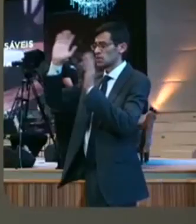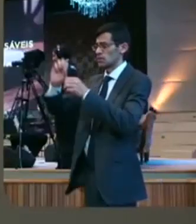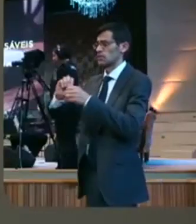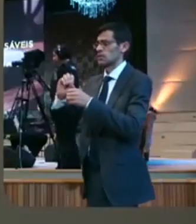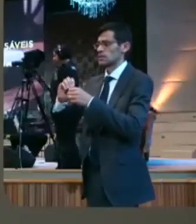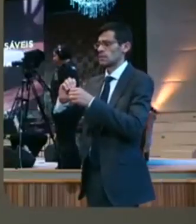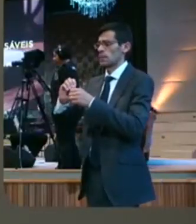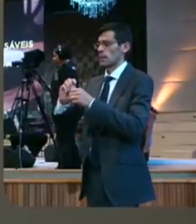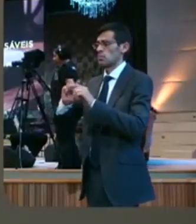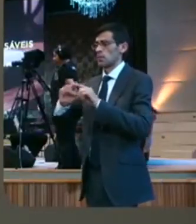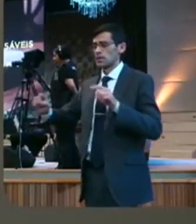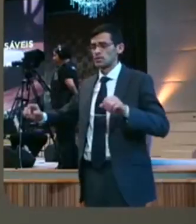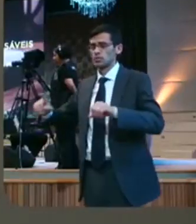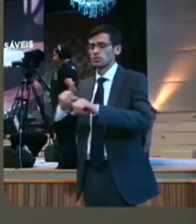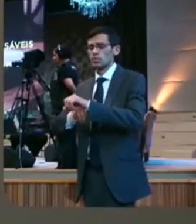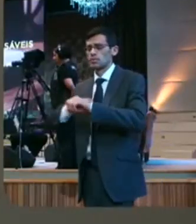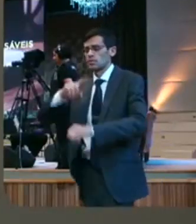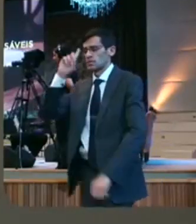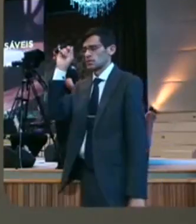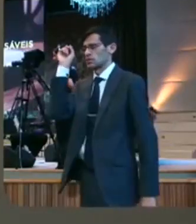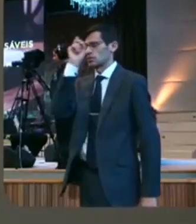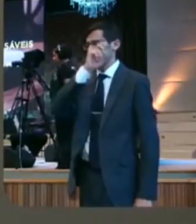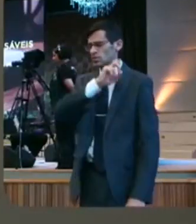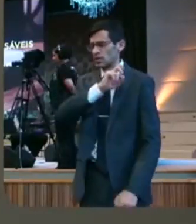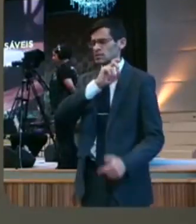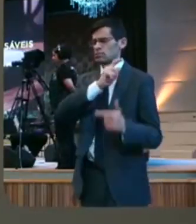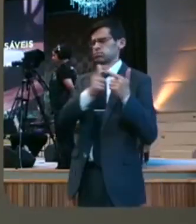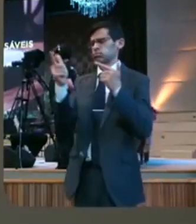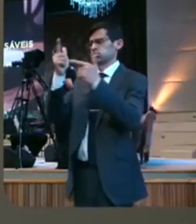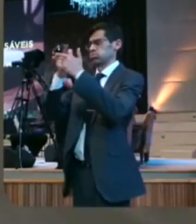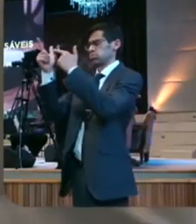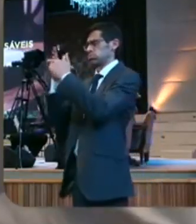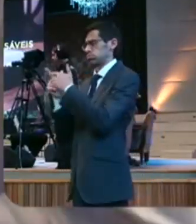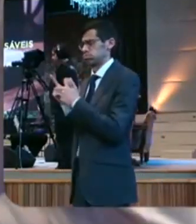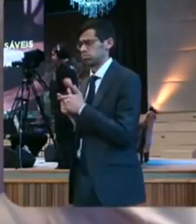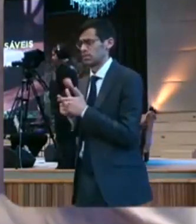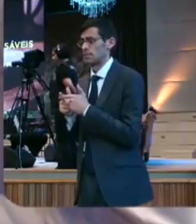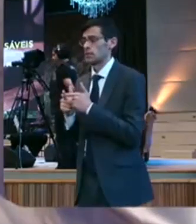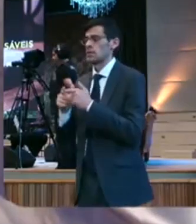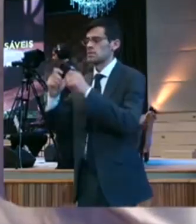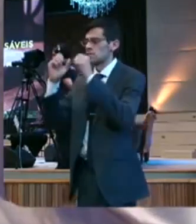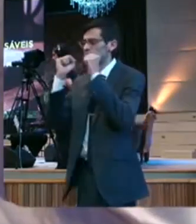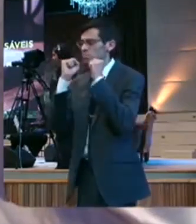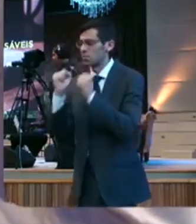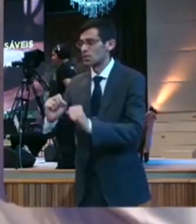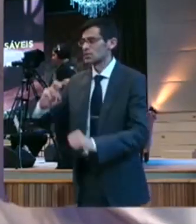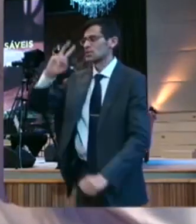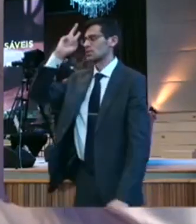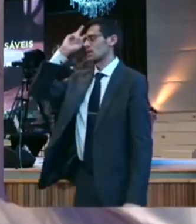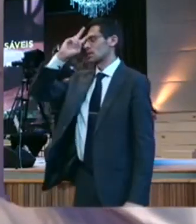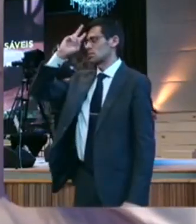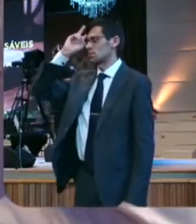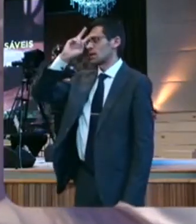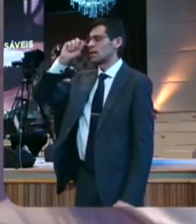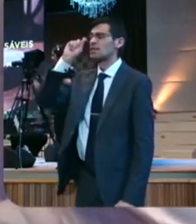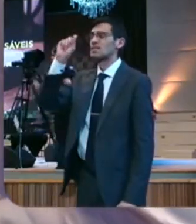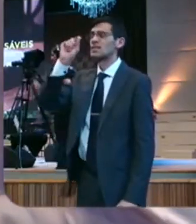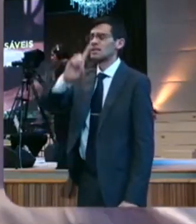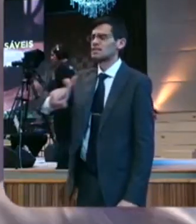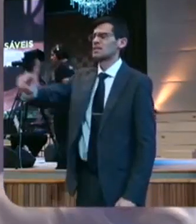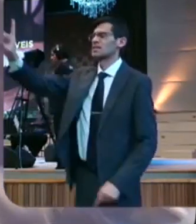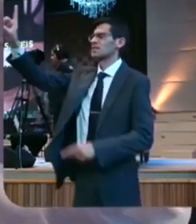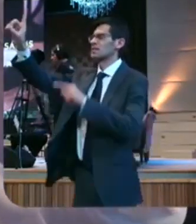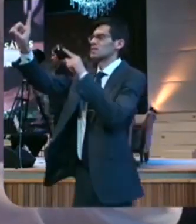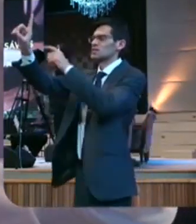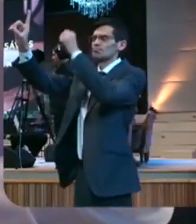quando enfrentarem os gigantes ou as grandes muralhas, eles lembrem de quem é o